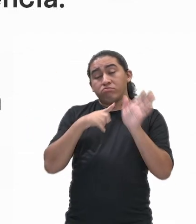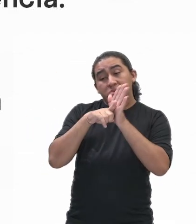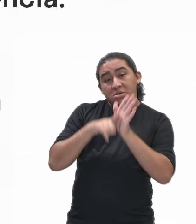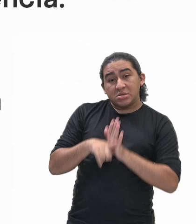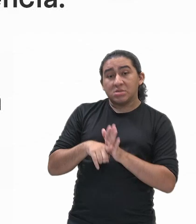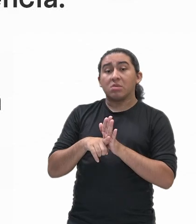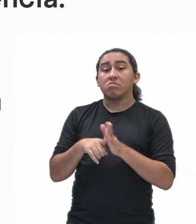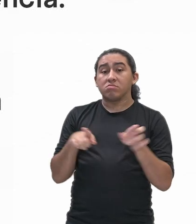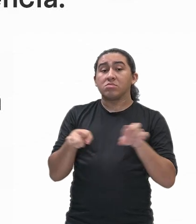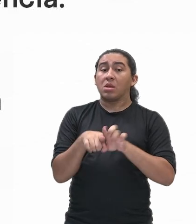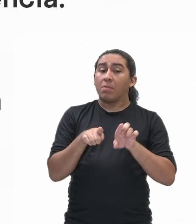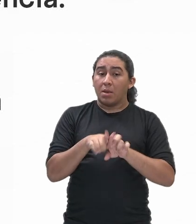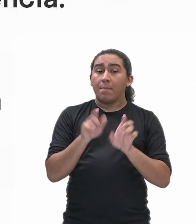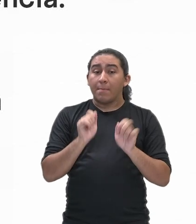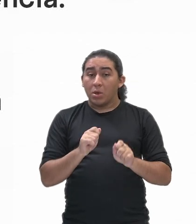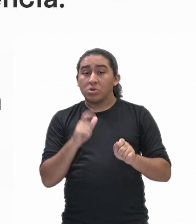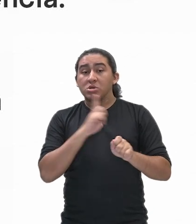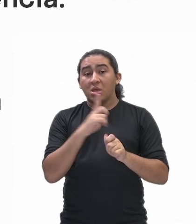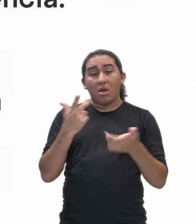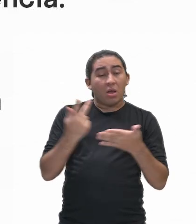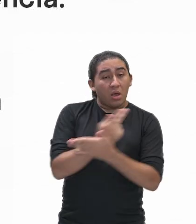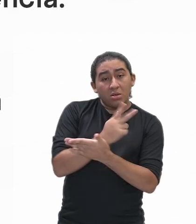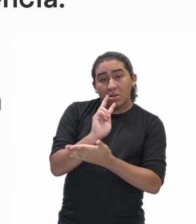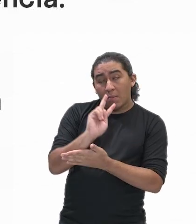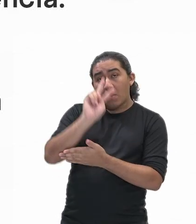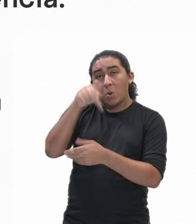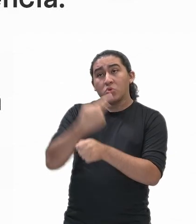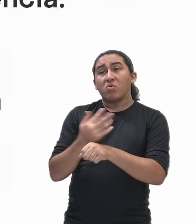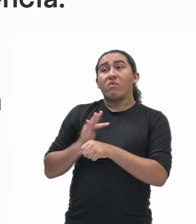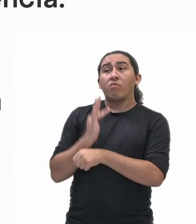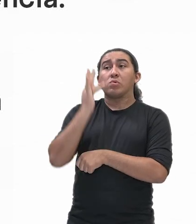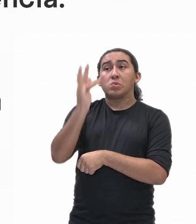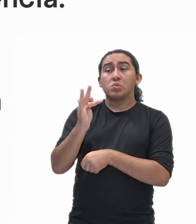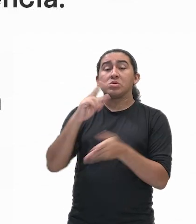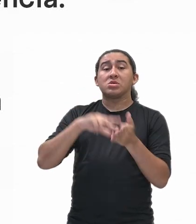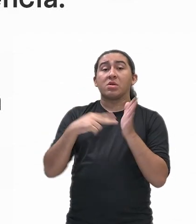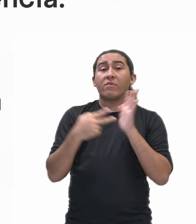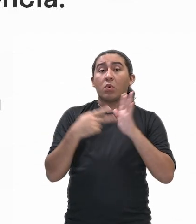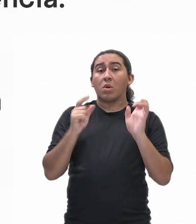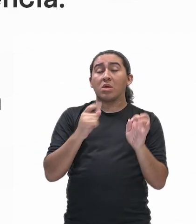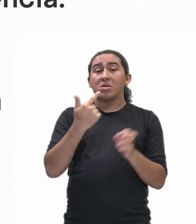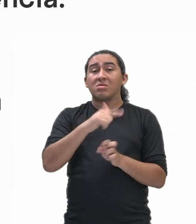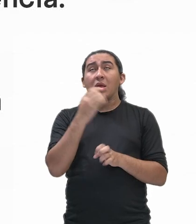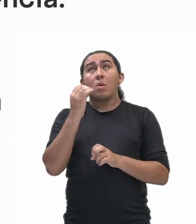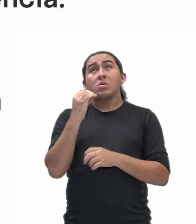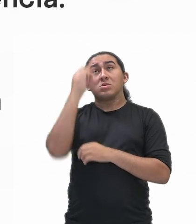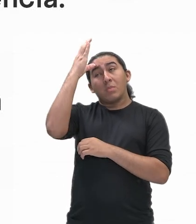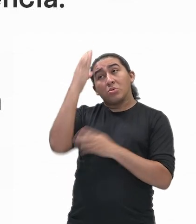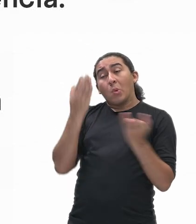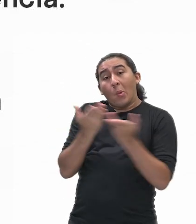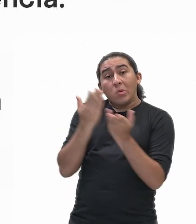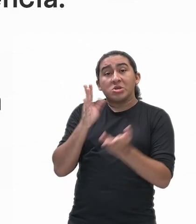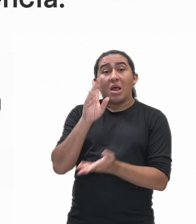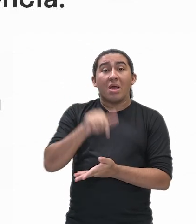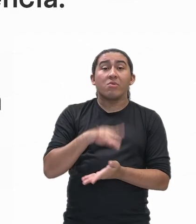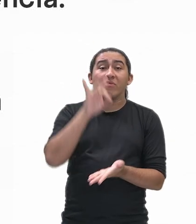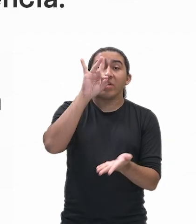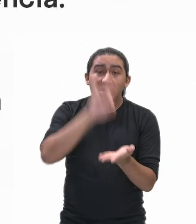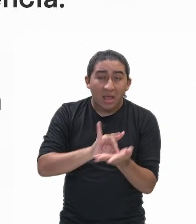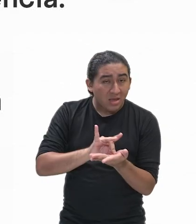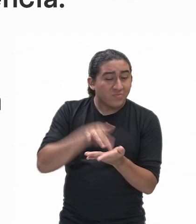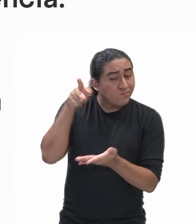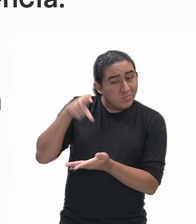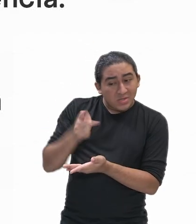falível. O conhecimento científico é falível, né? Significa dizer que nenhum conhecimento é